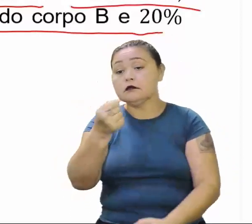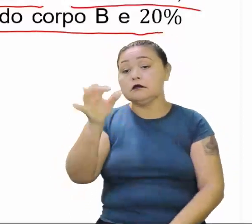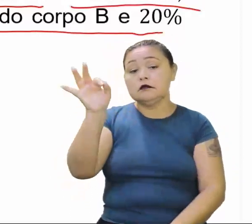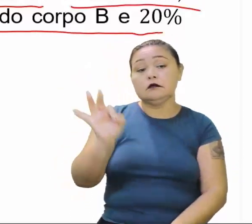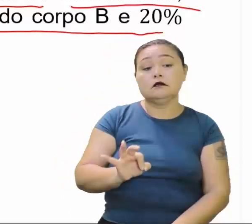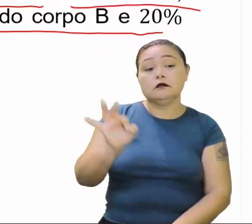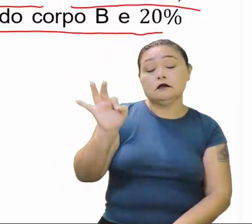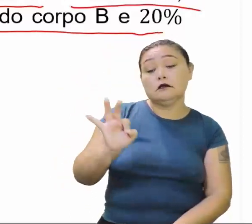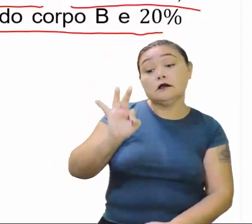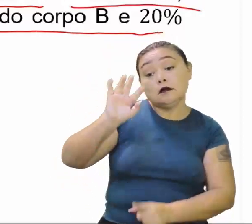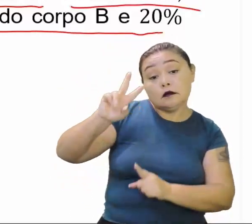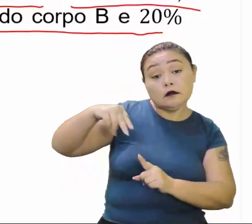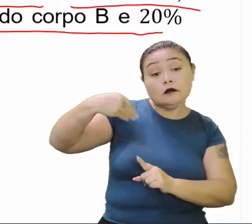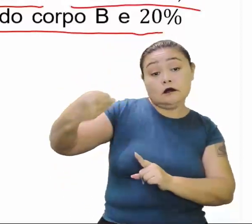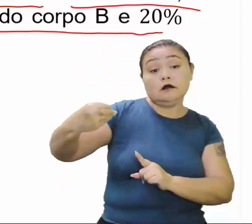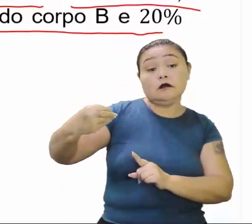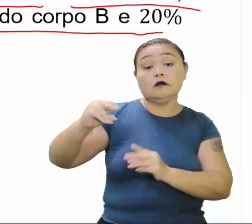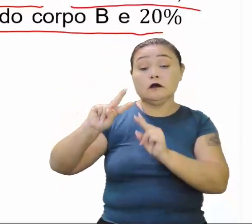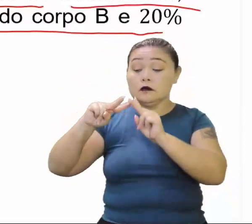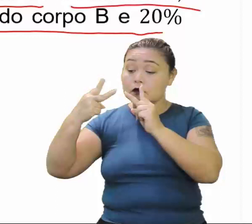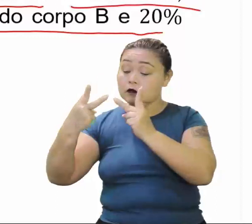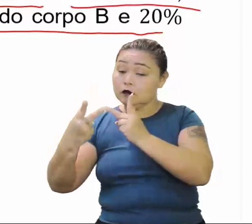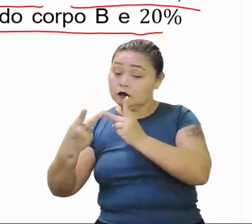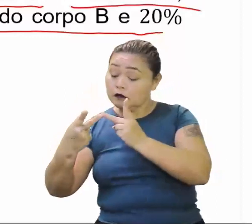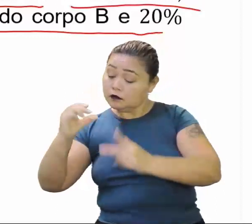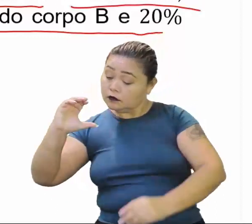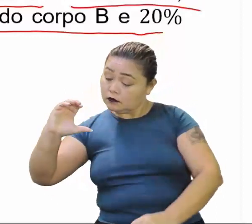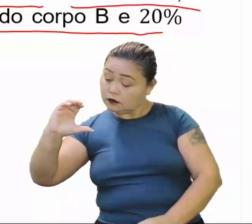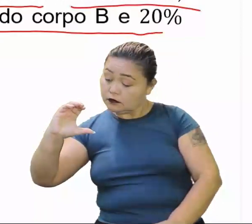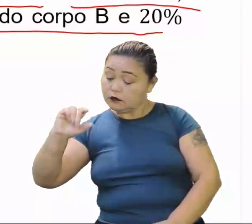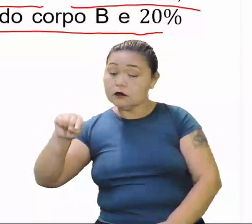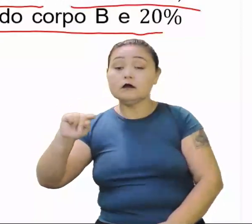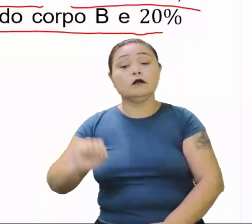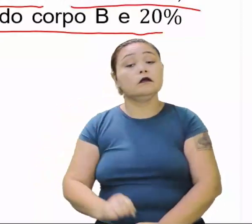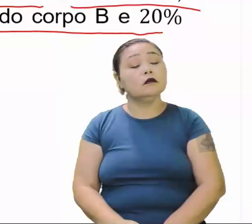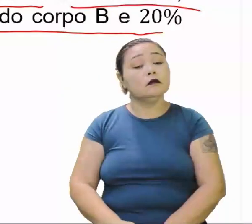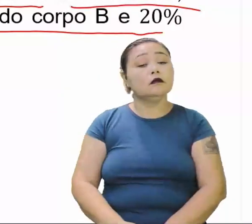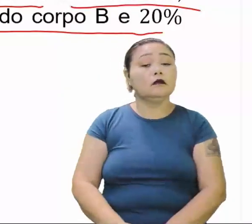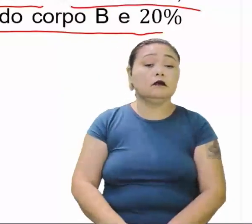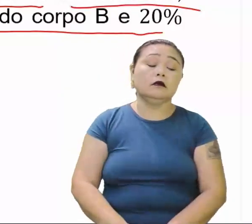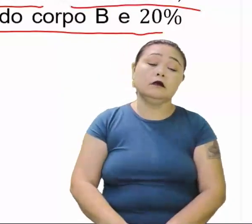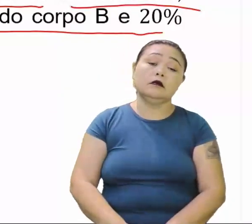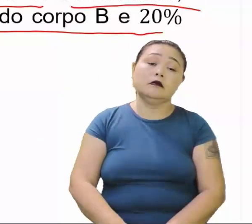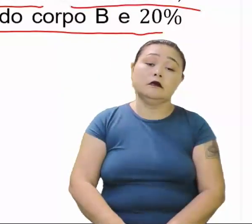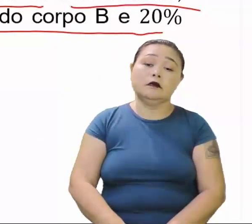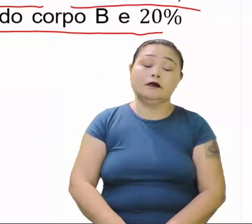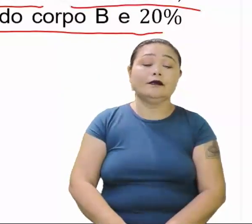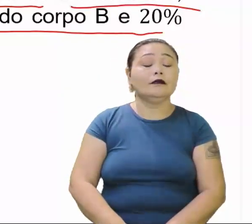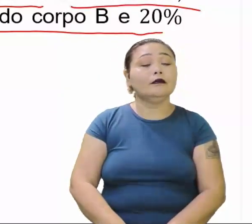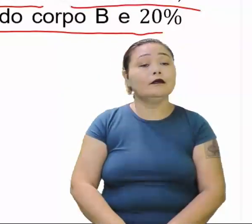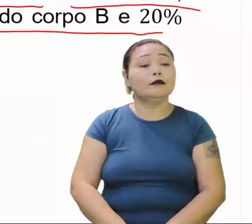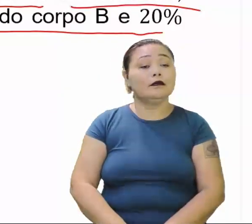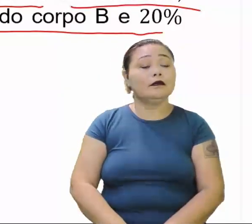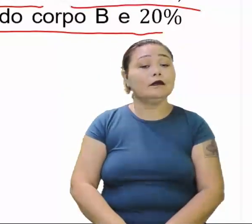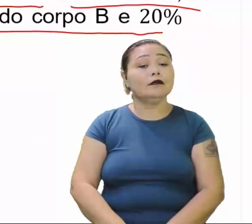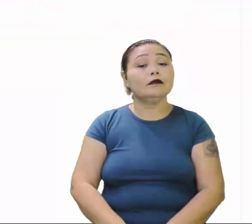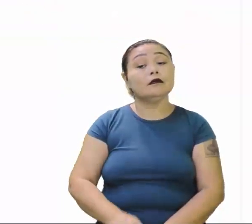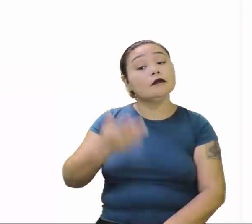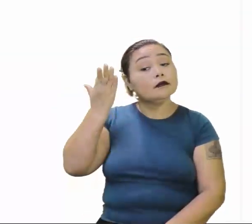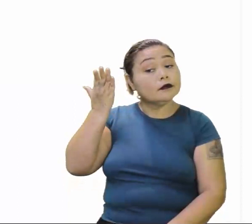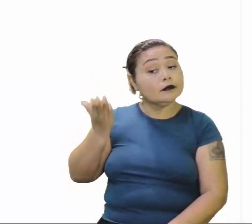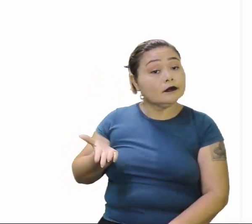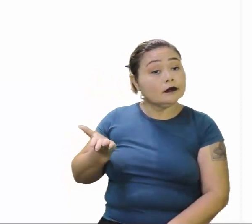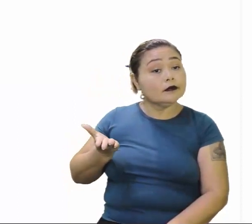20% maior do que o volume do corpo C. Diante